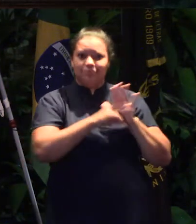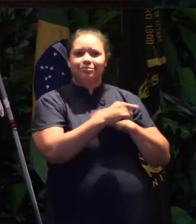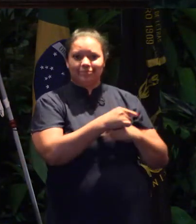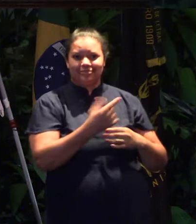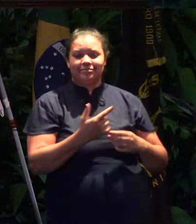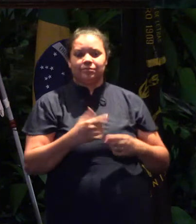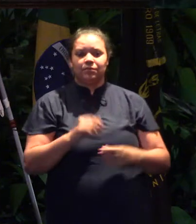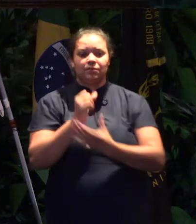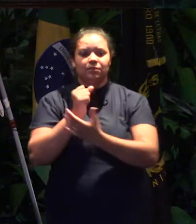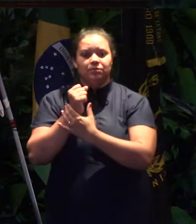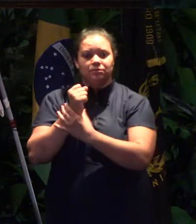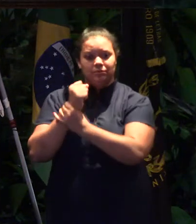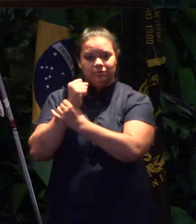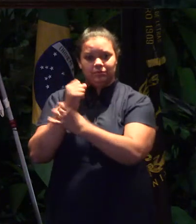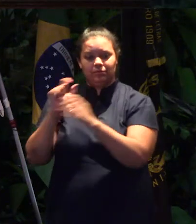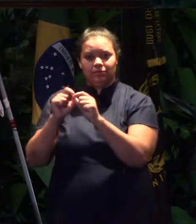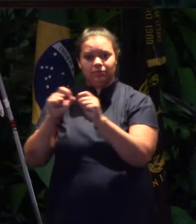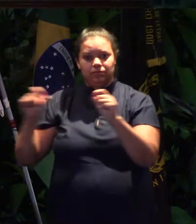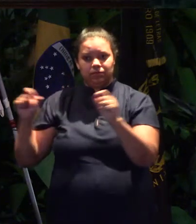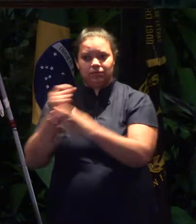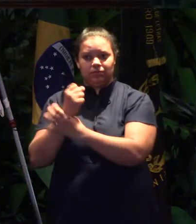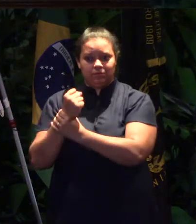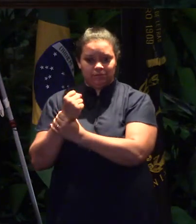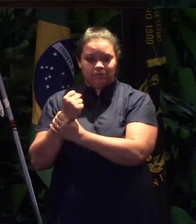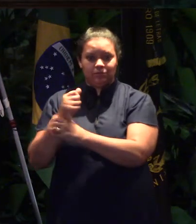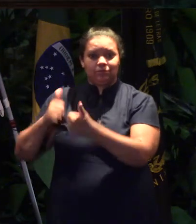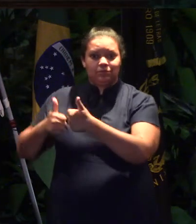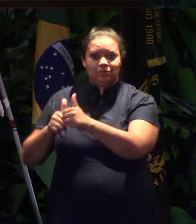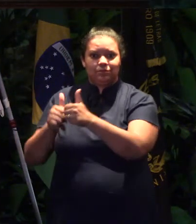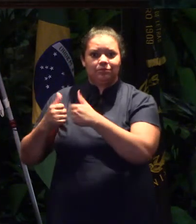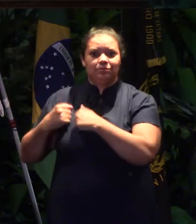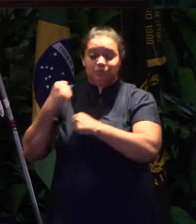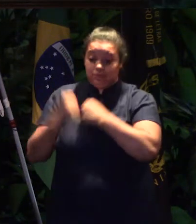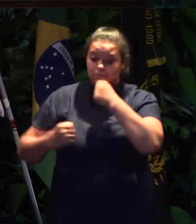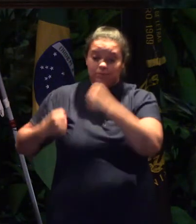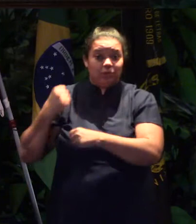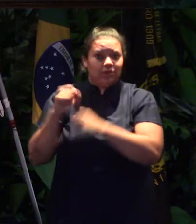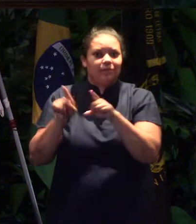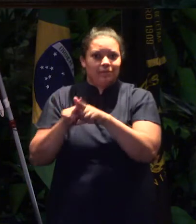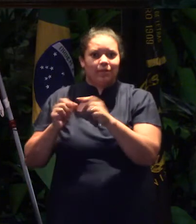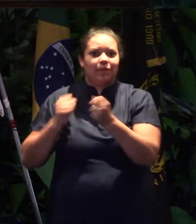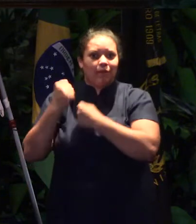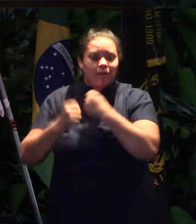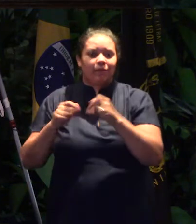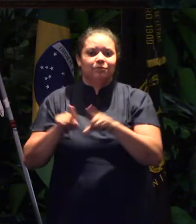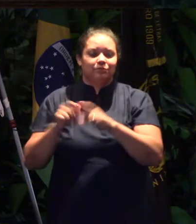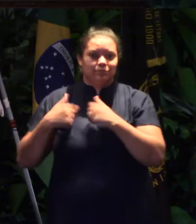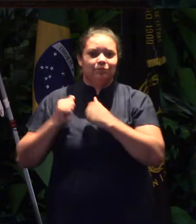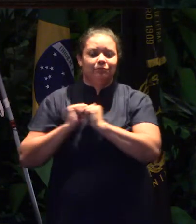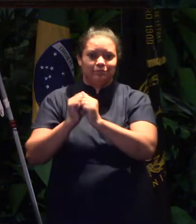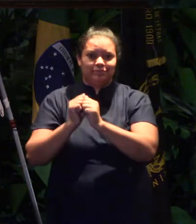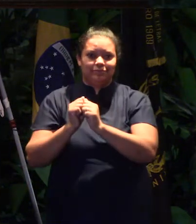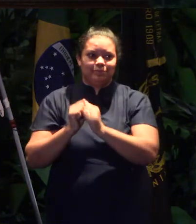com amarra uma cordinha, né, no braço. Vai um guia corredor junto, o guia tem que correr também. É